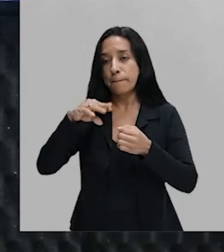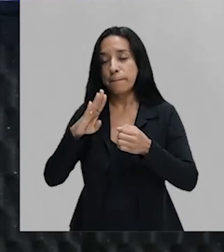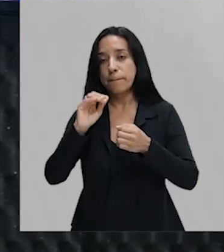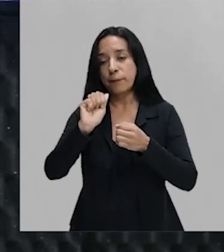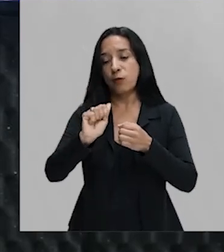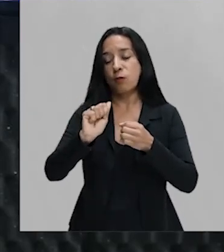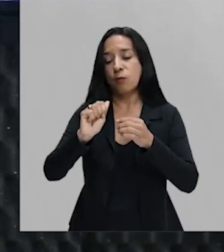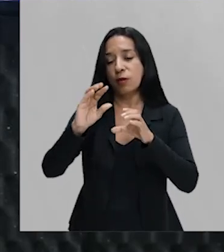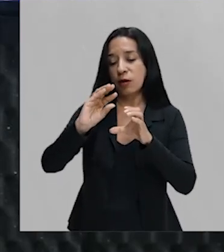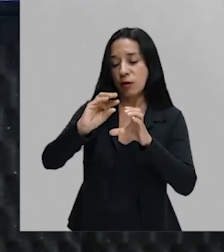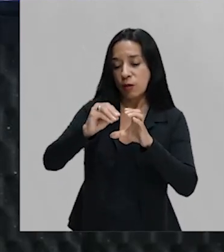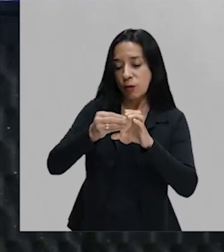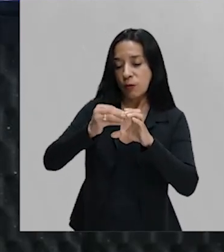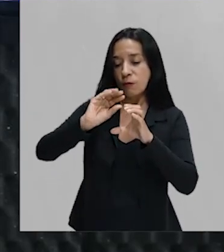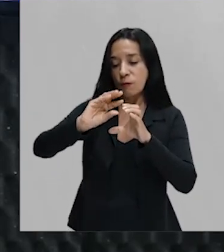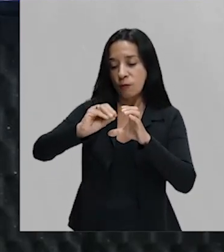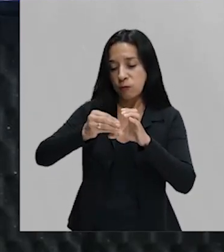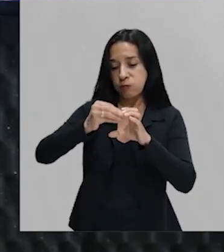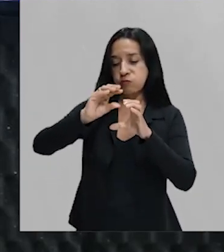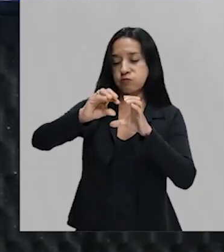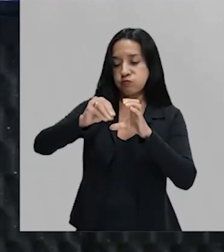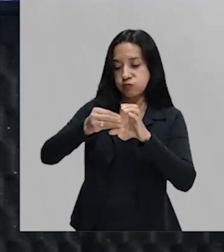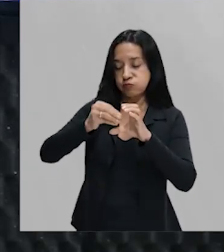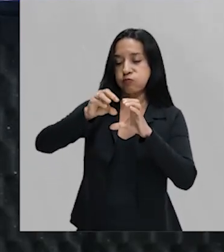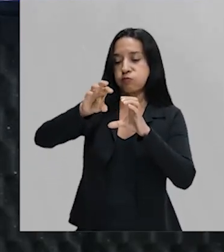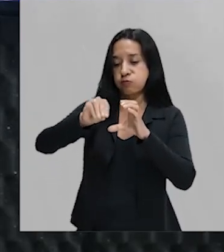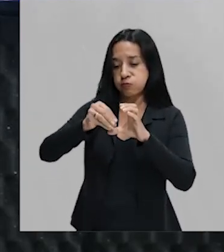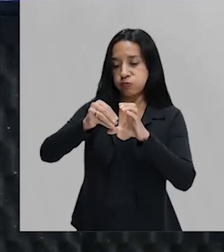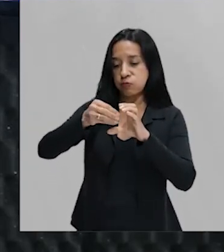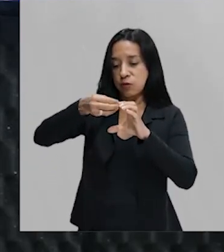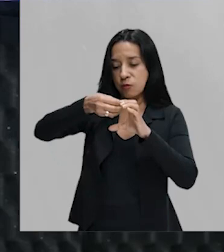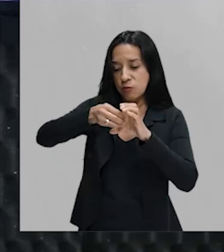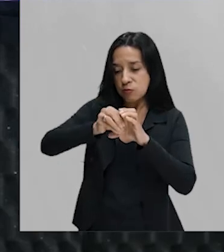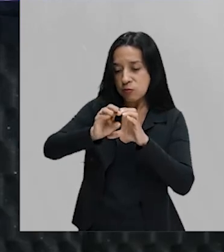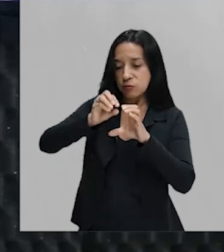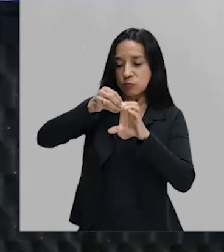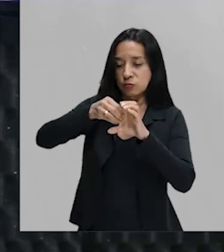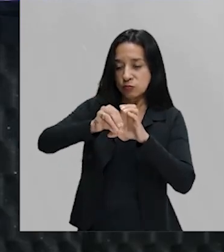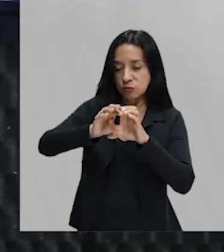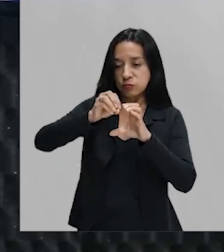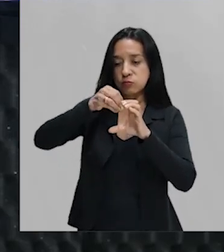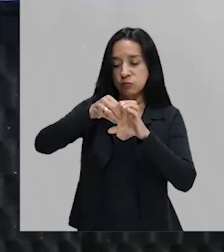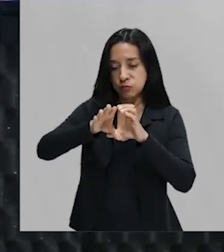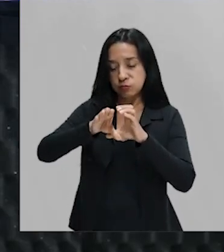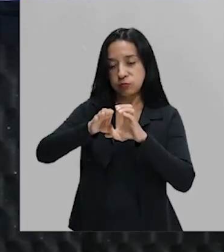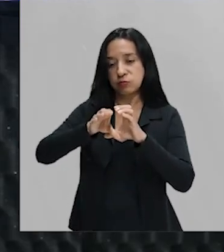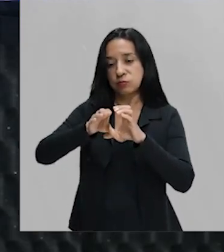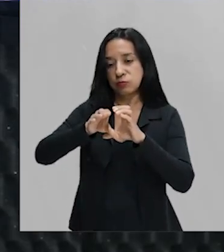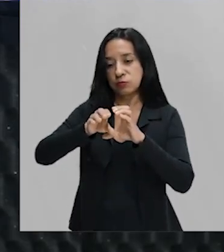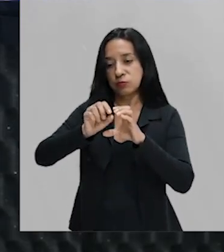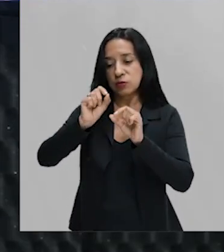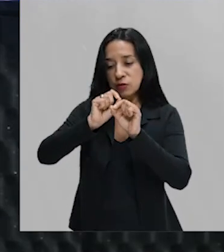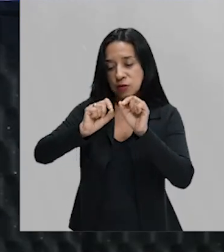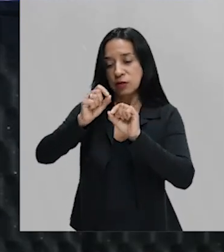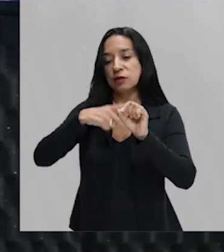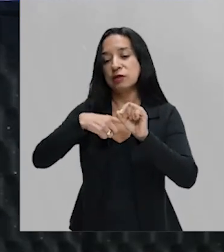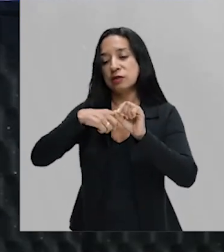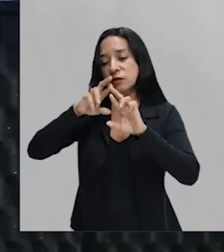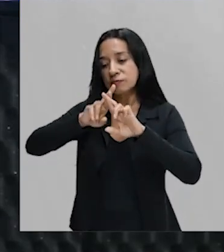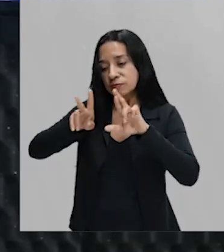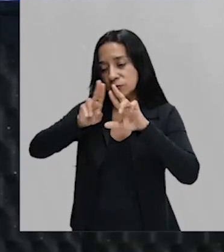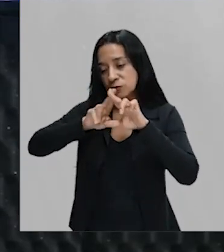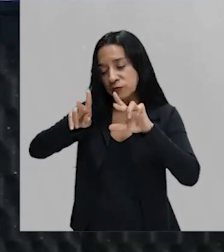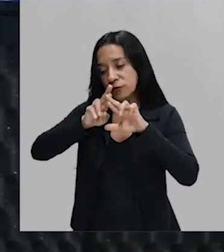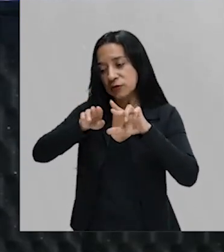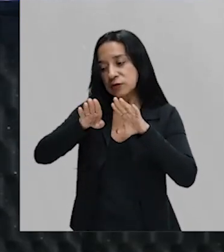jogando potássio para dentro e sódio para fora da célula, para que haja essas diferenças